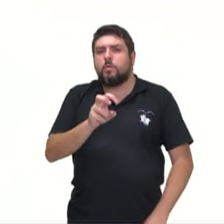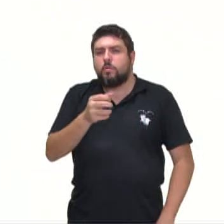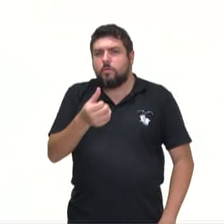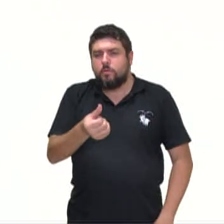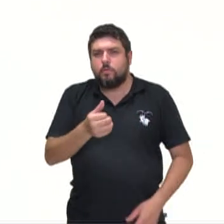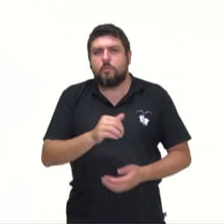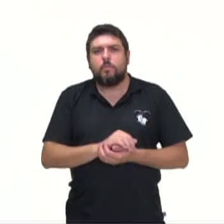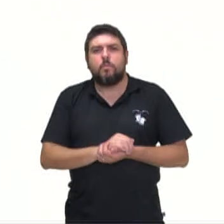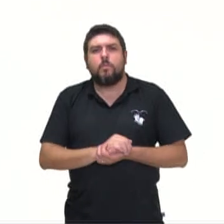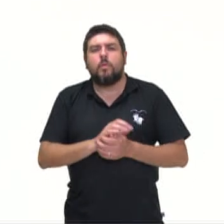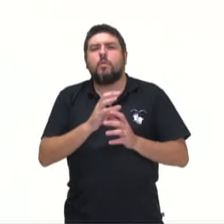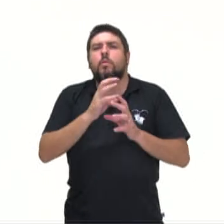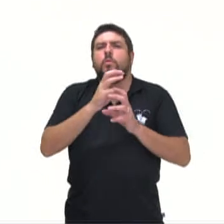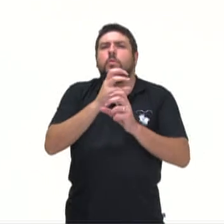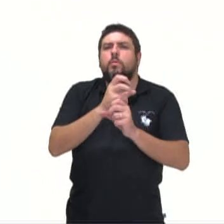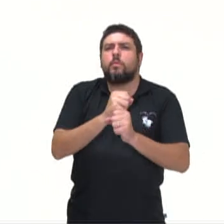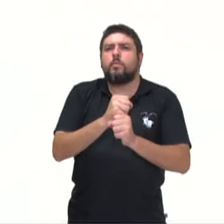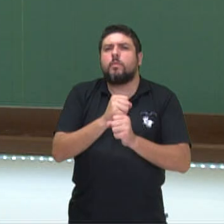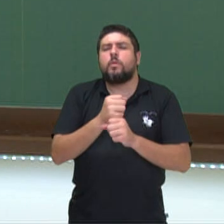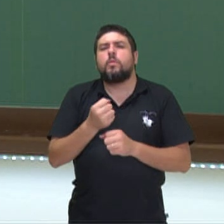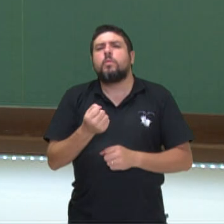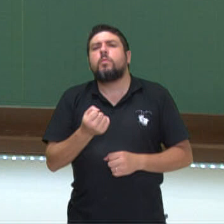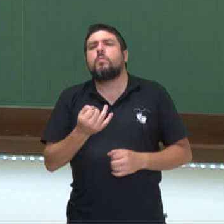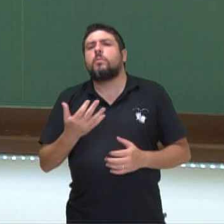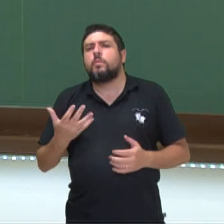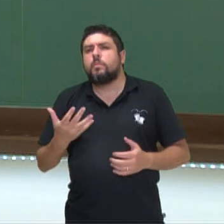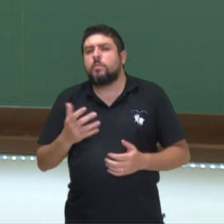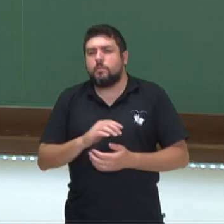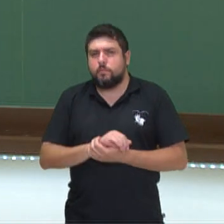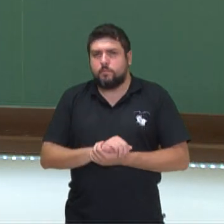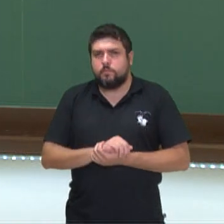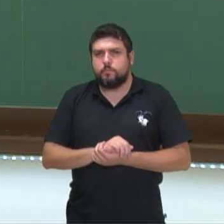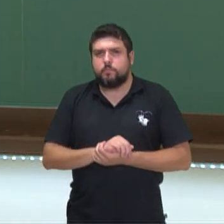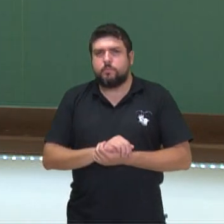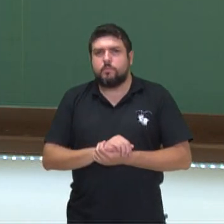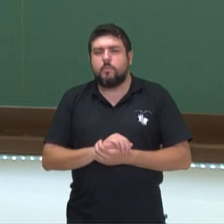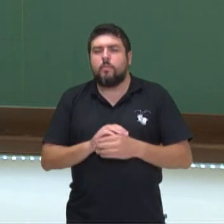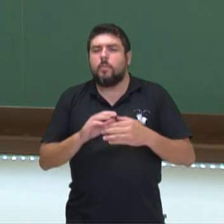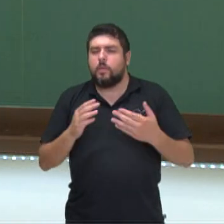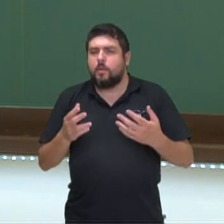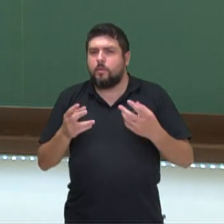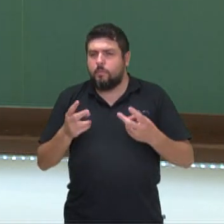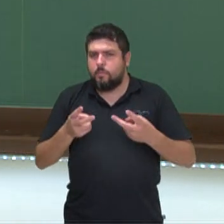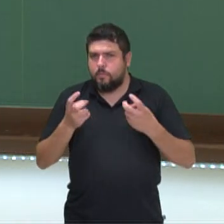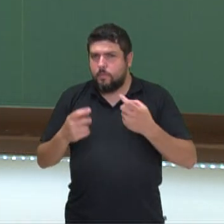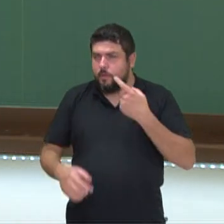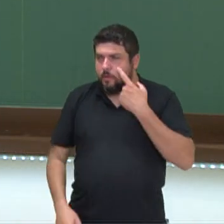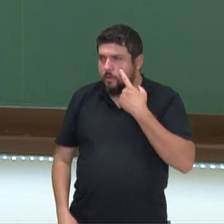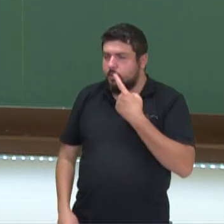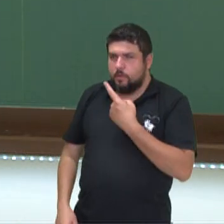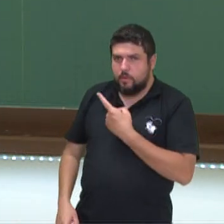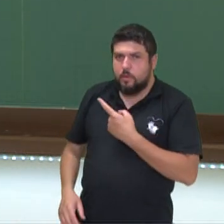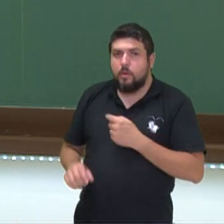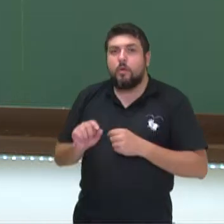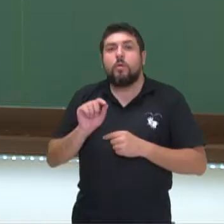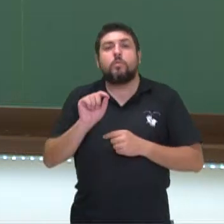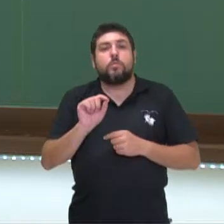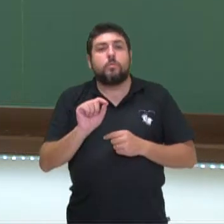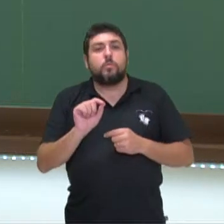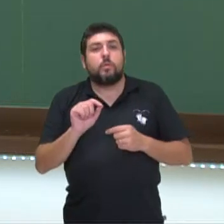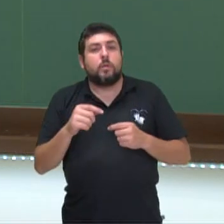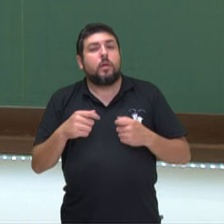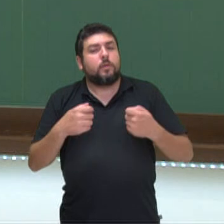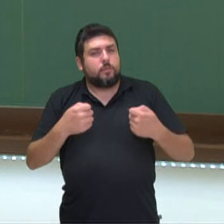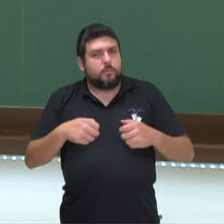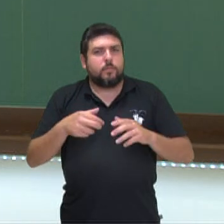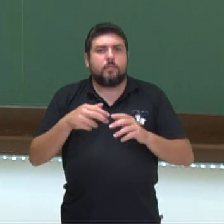Tiago marcou nas 4 rodadas? Então veja, aqui nesse exemplo, em algum momento vocês vão